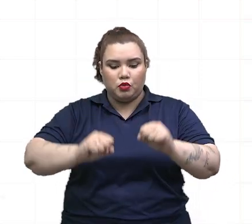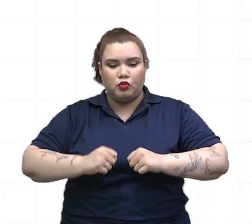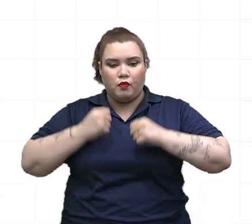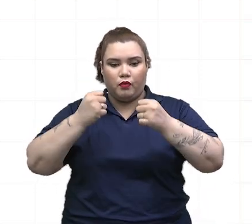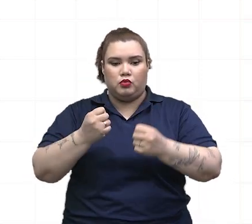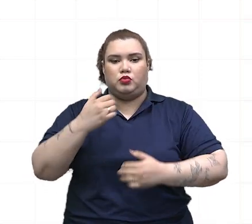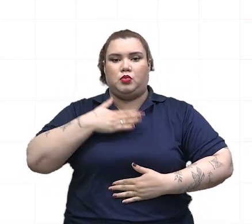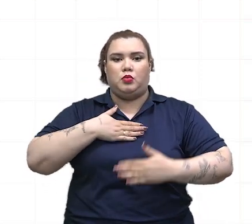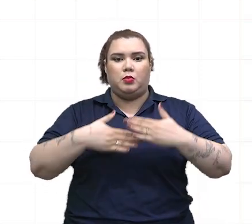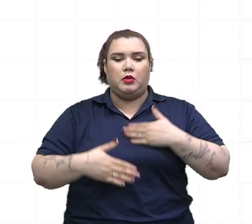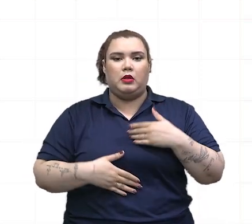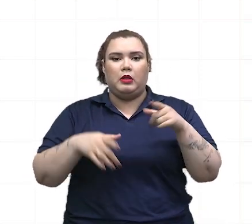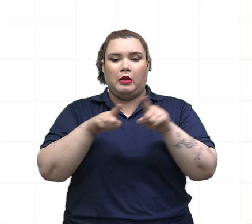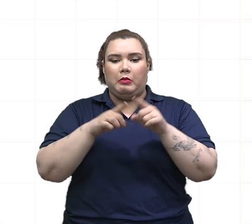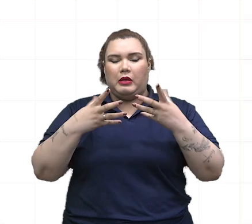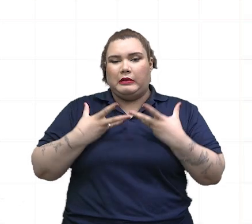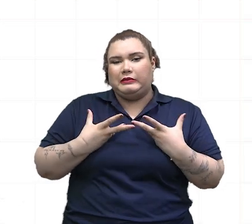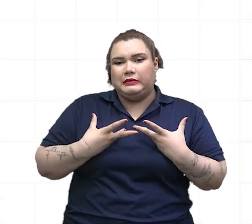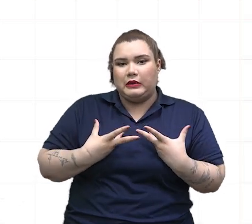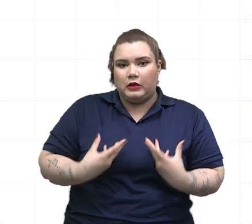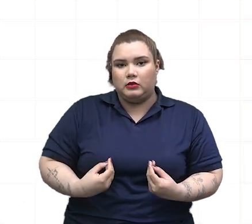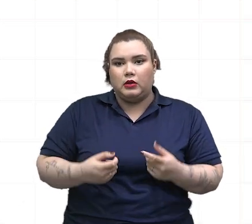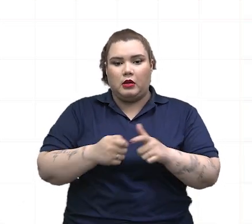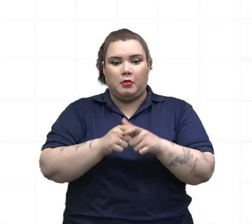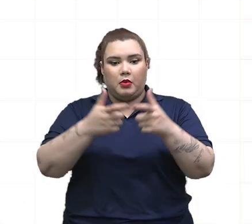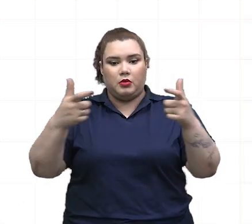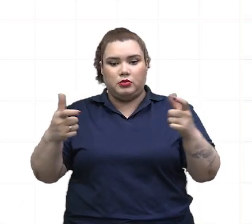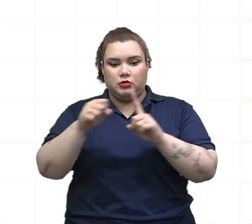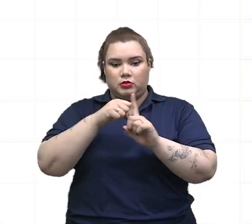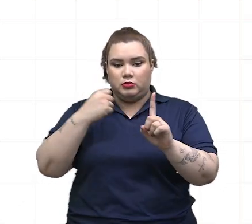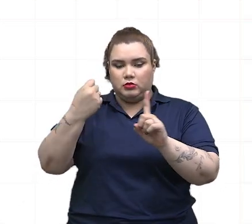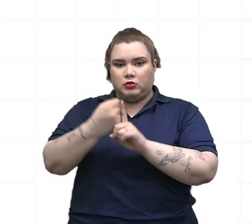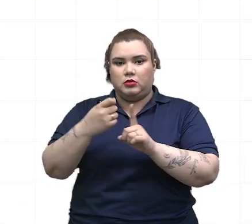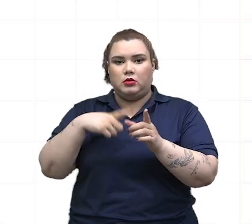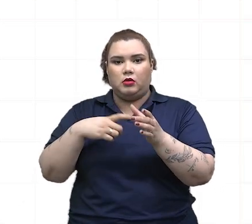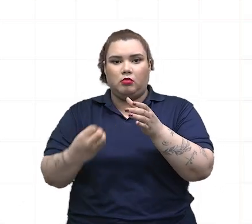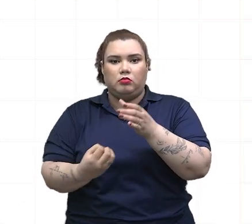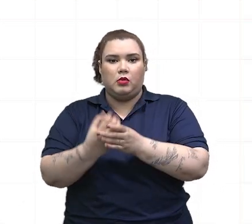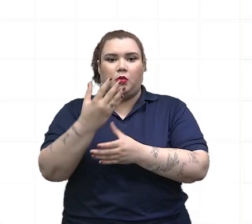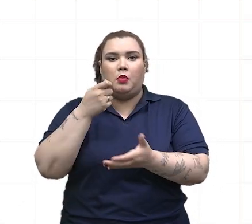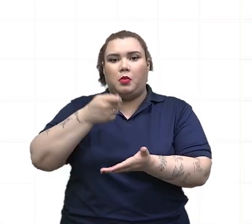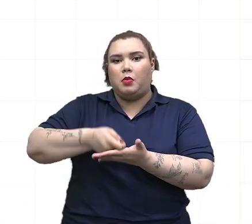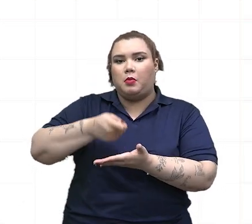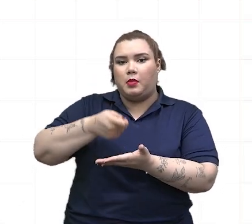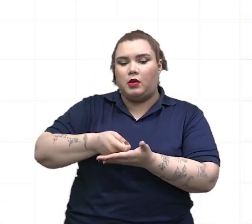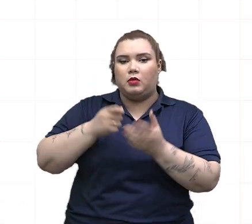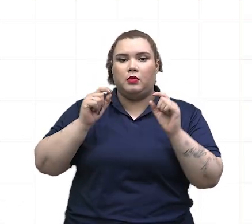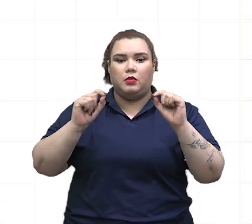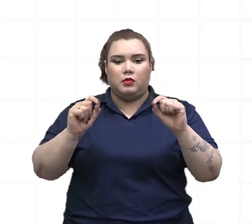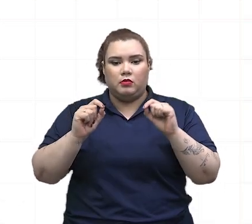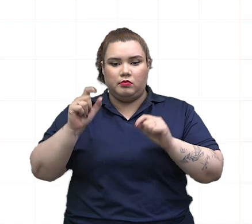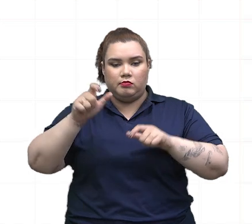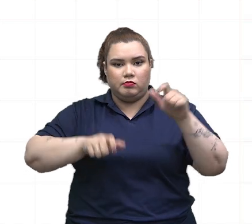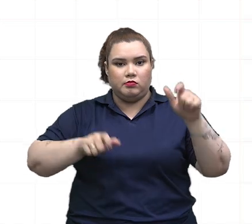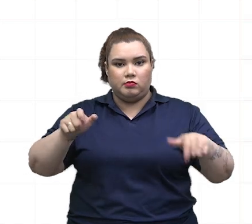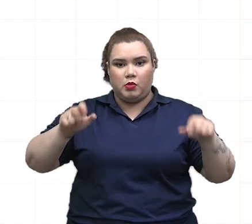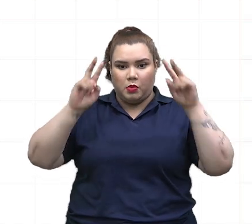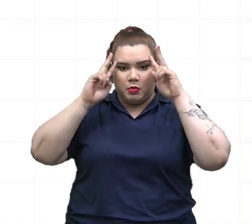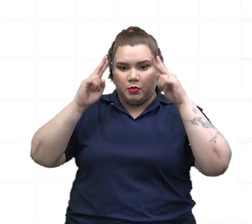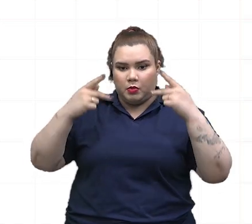e cansaço, e em muitas sociedades constitui uma obrigação a qual os seres